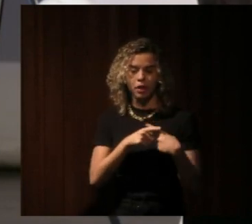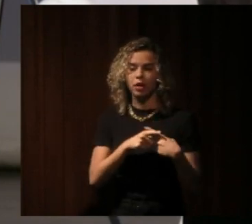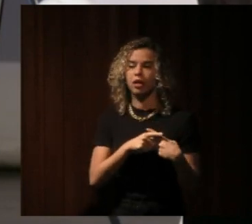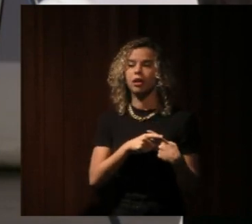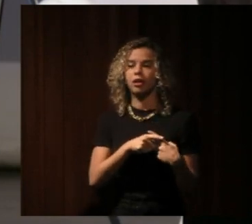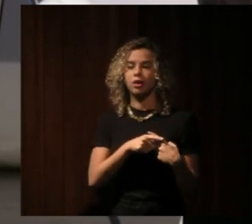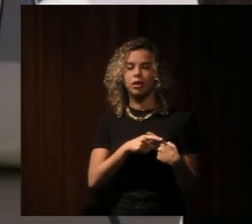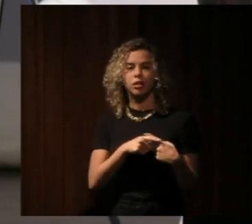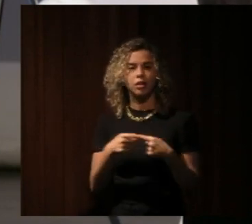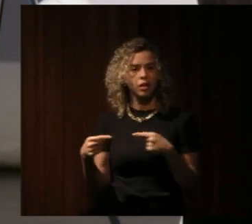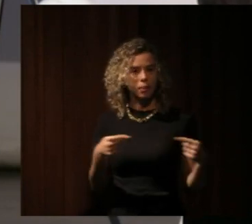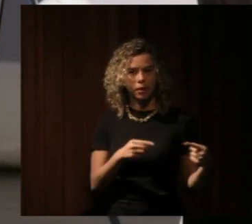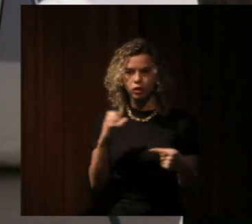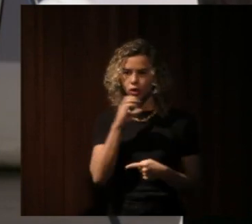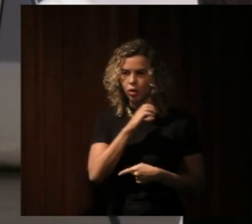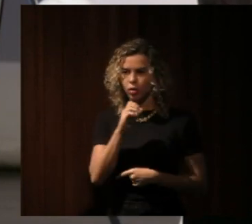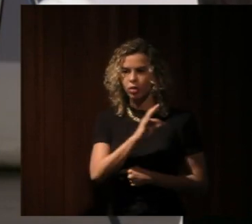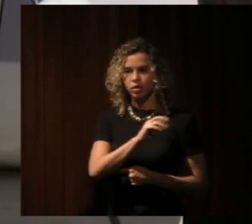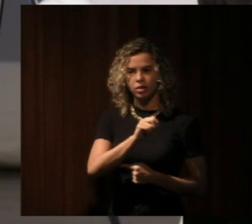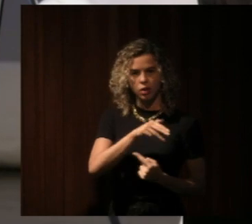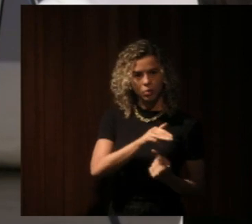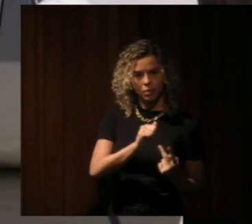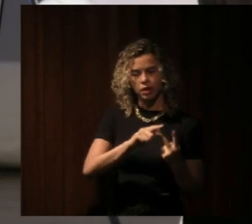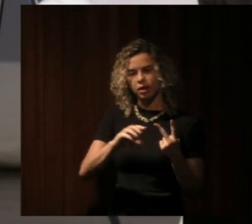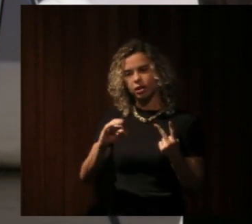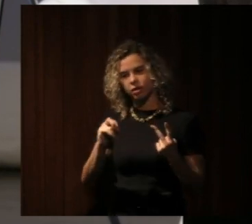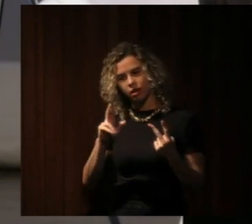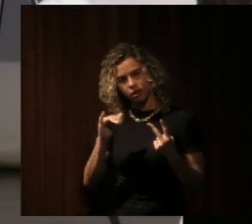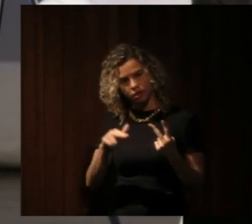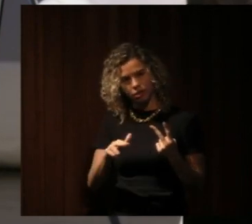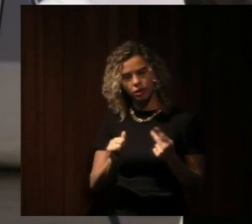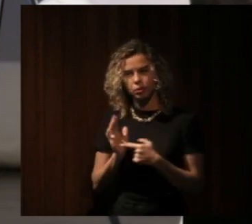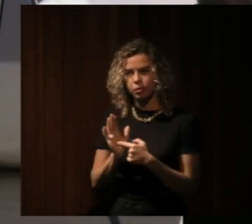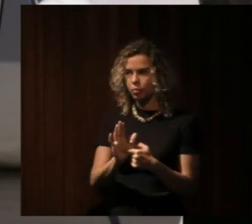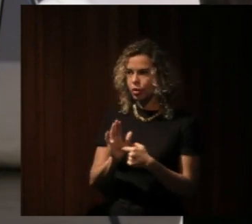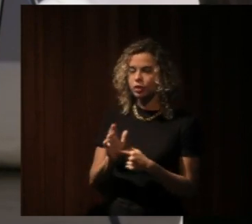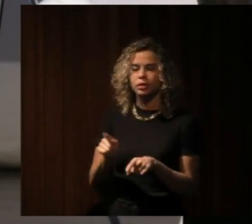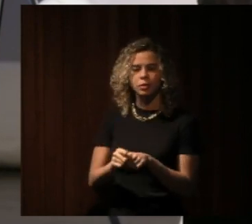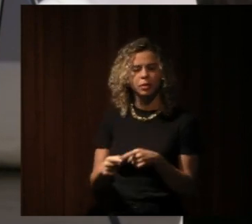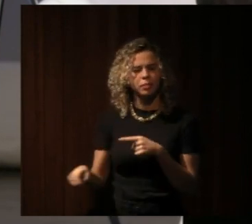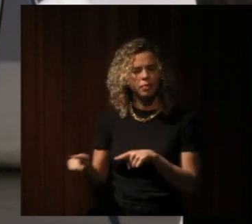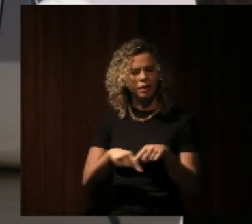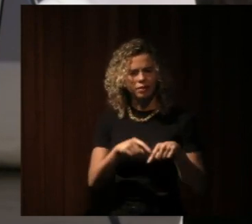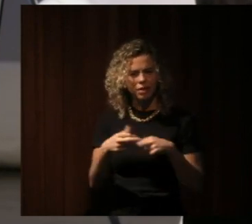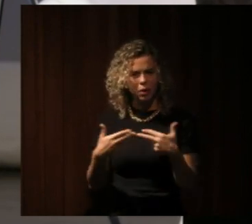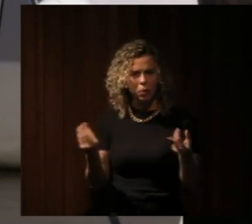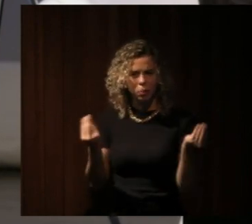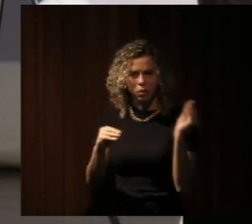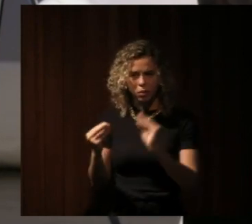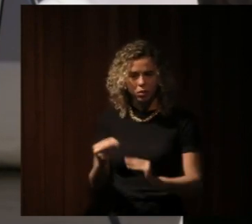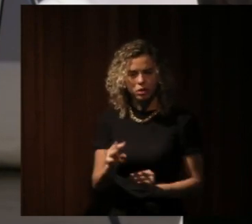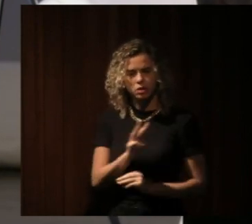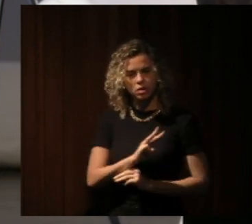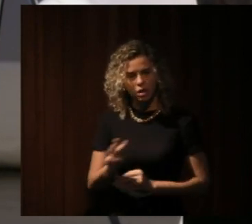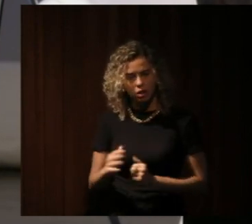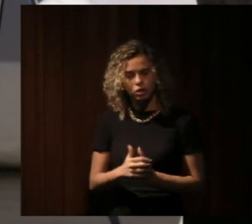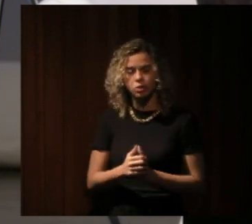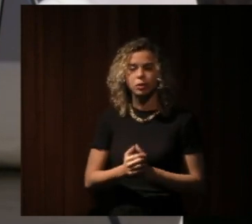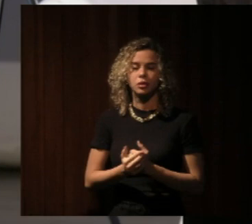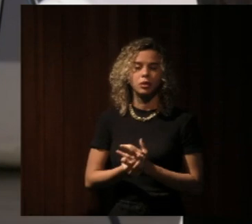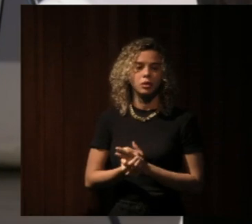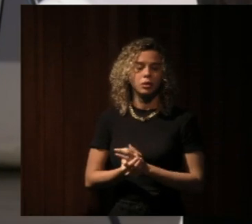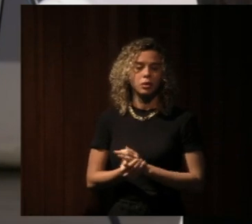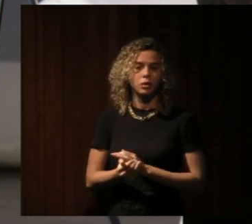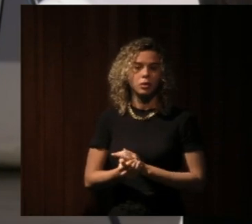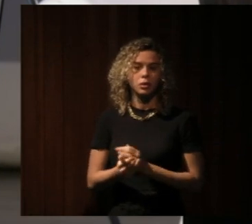a Telma e com a Catarina aquele que vocês mostraram aqui e e muito material também foi colocado no site Enfim